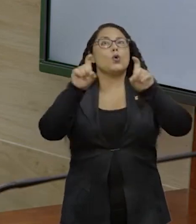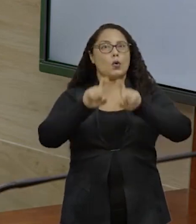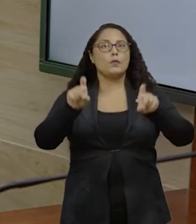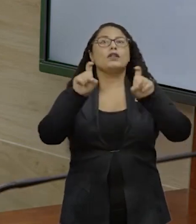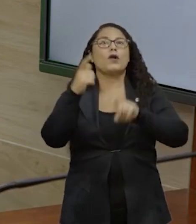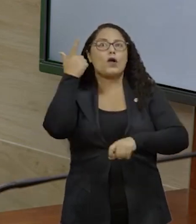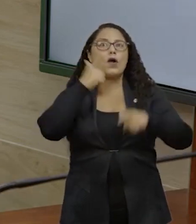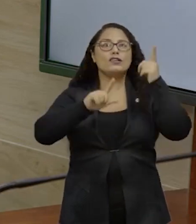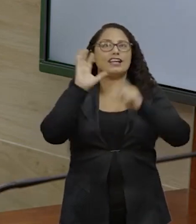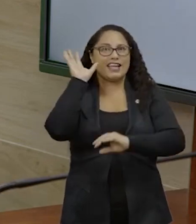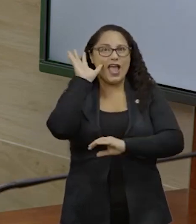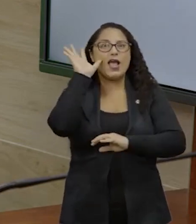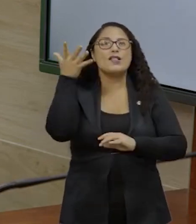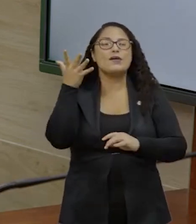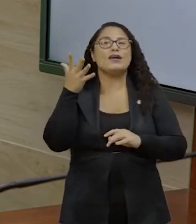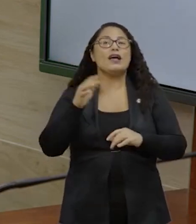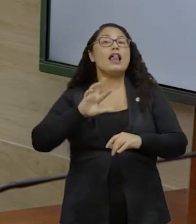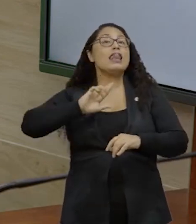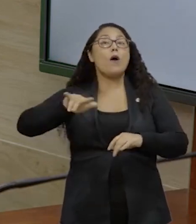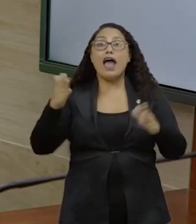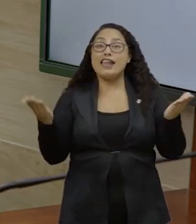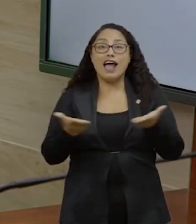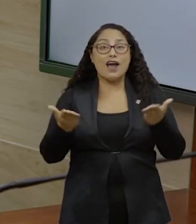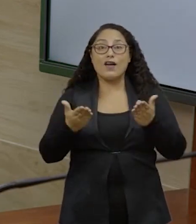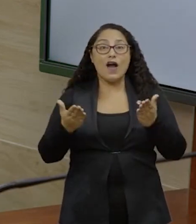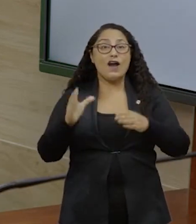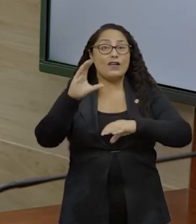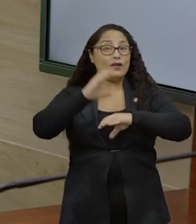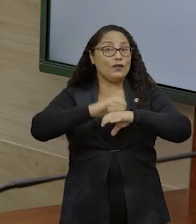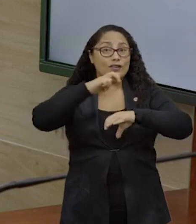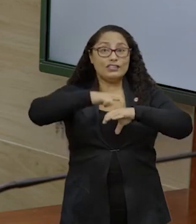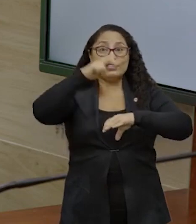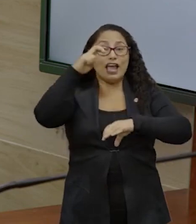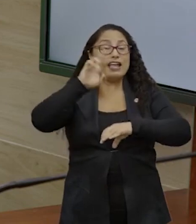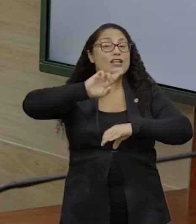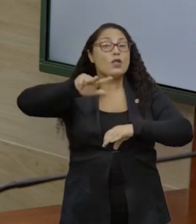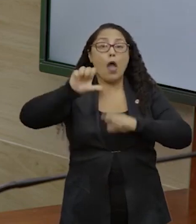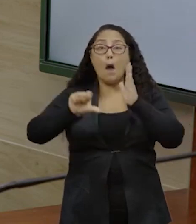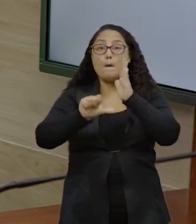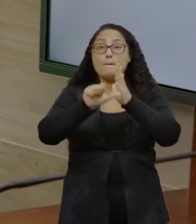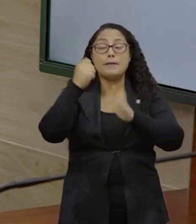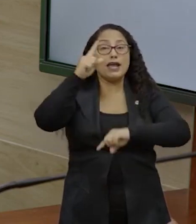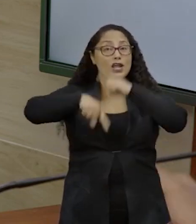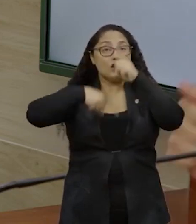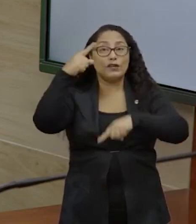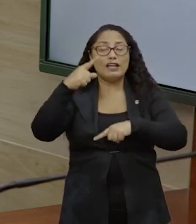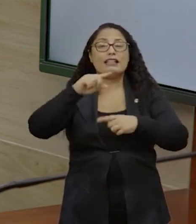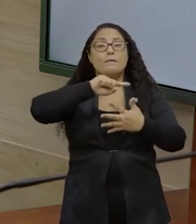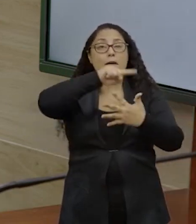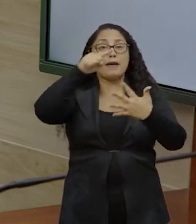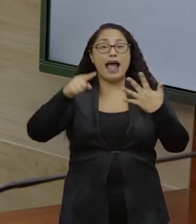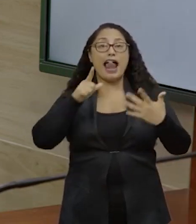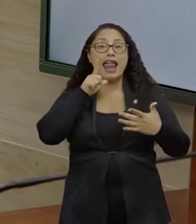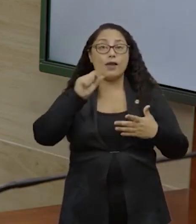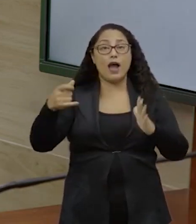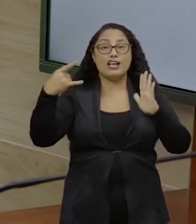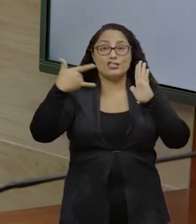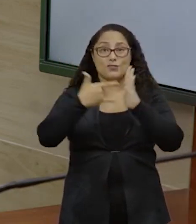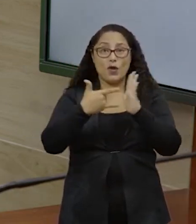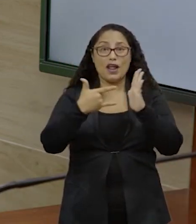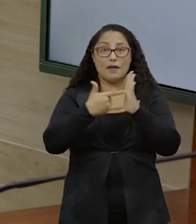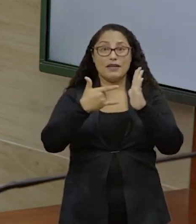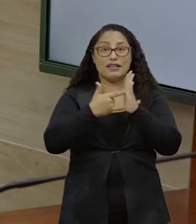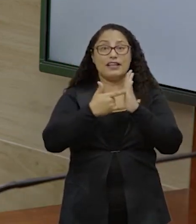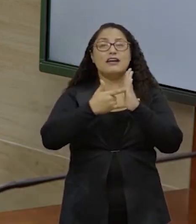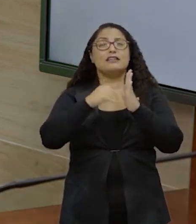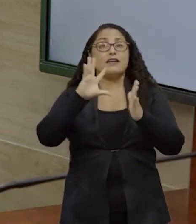conseguir resolver. que legal. Isso não é de agora, né? O ChatGPT não inovou, não foi o primeiro inovador disso, né? A gente tem várias linguagens, por exemplo, de programação,